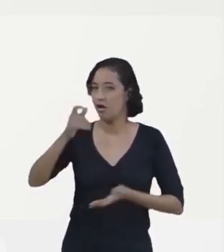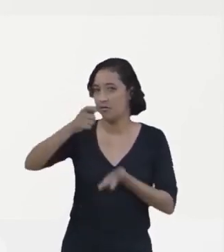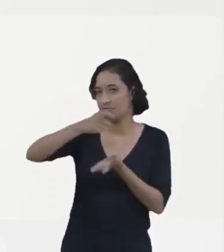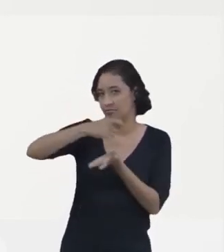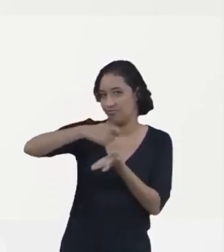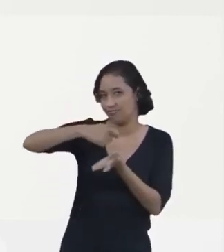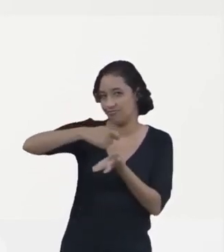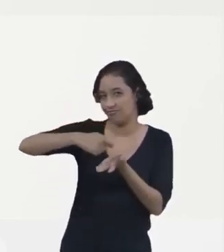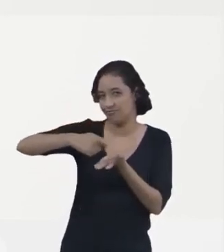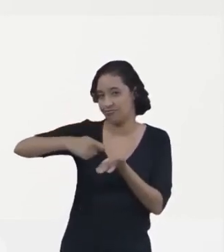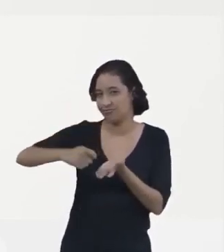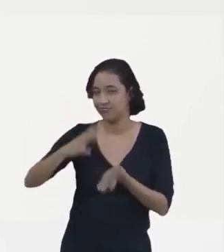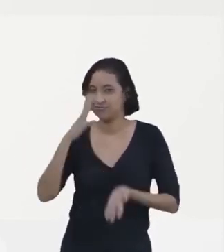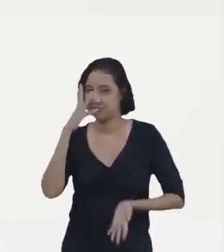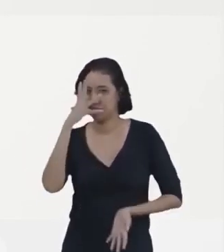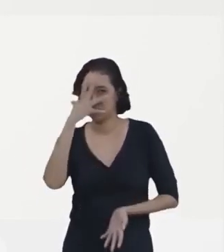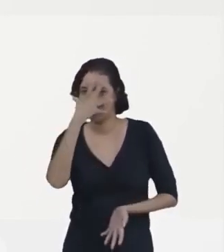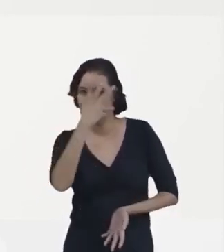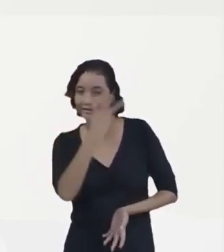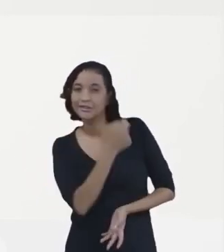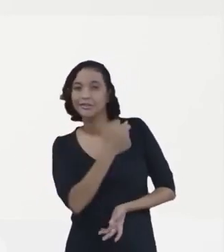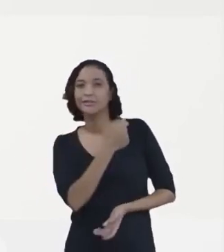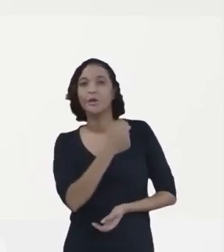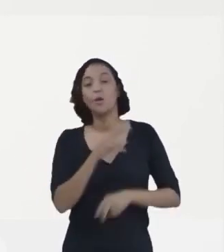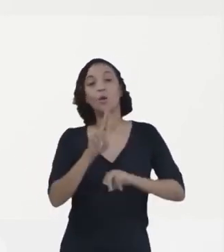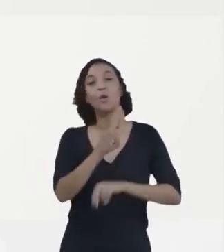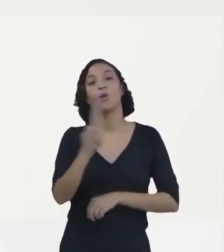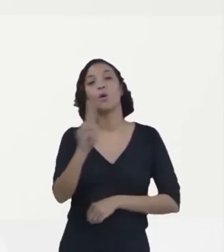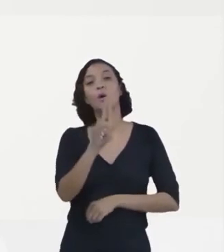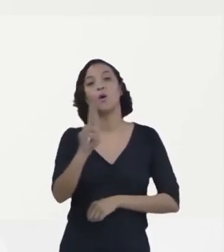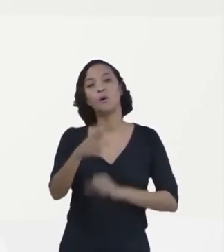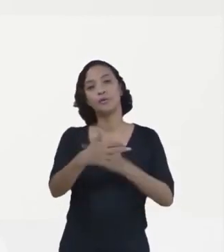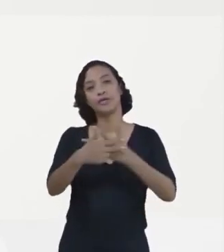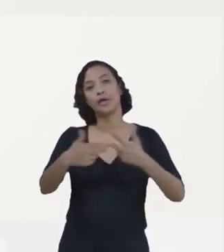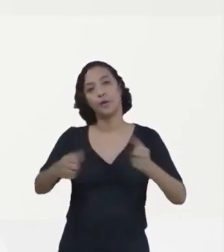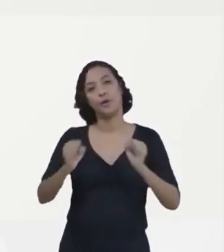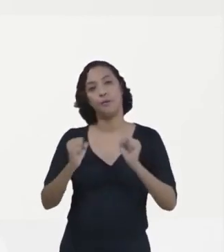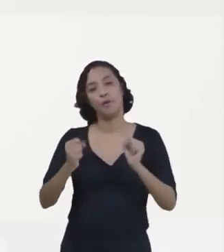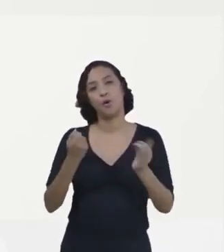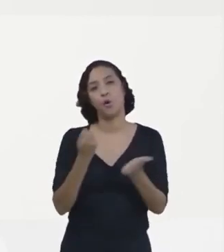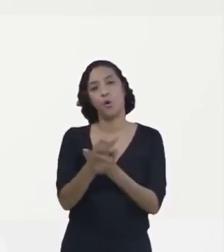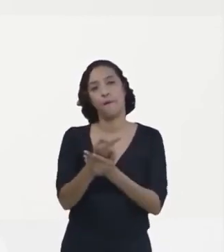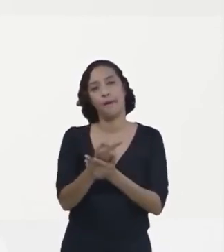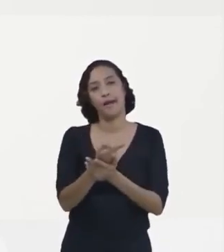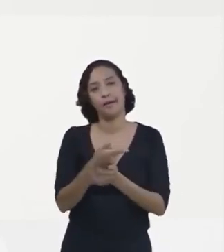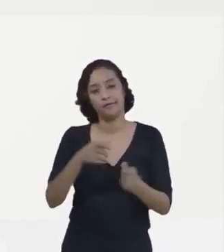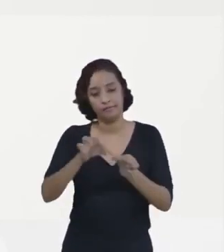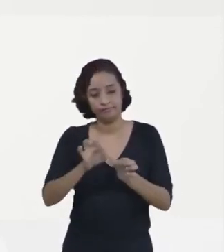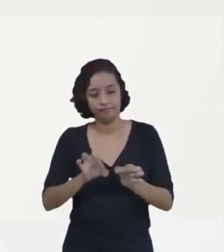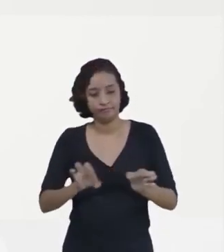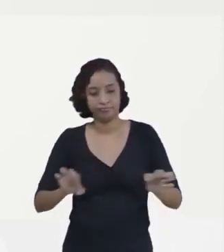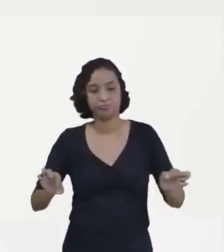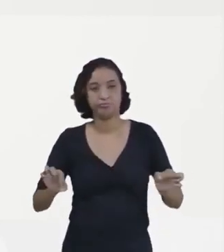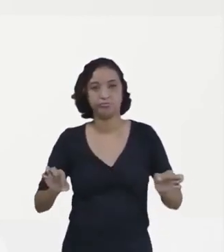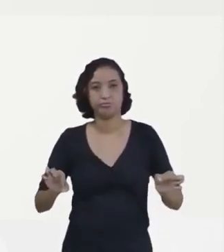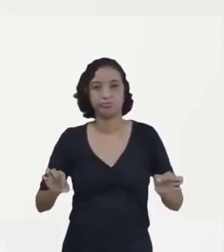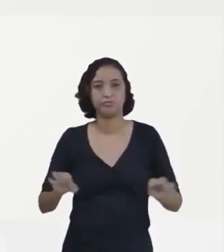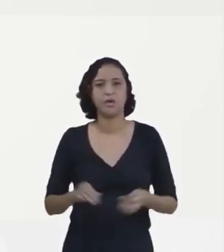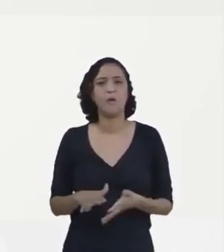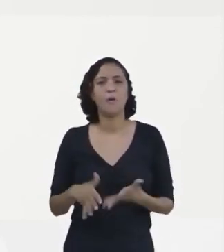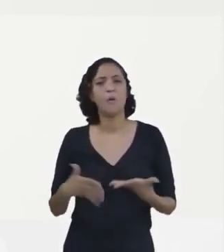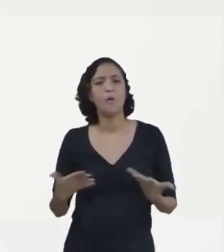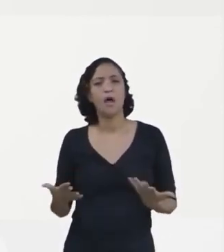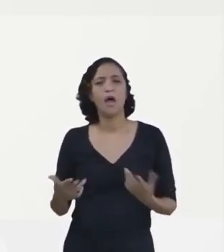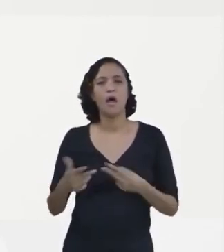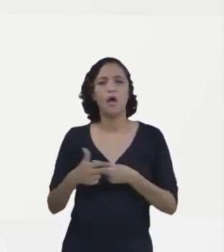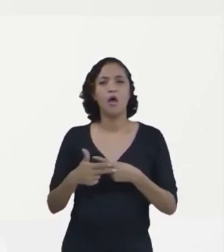bonita, o nome dos itens que podemos comprar por metro. Quais os objetos aí, os